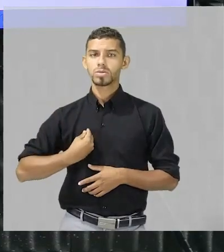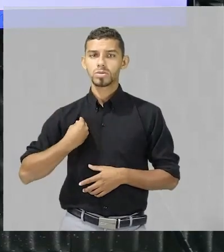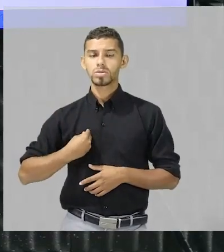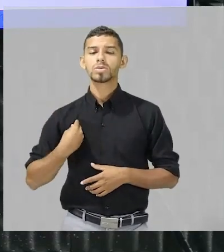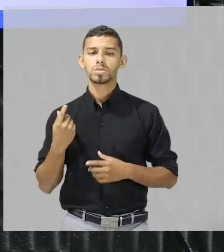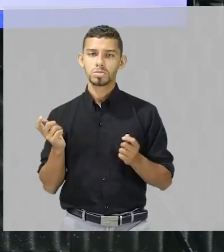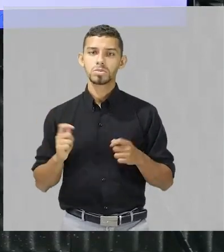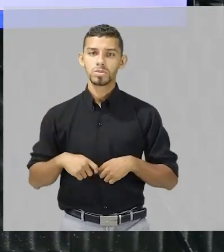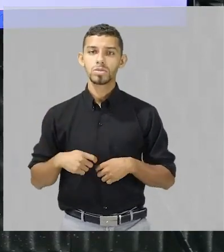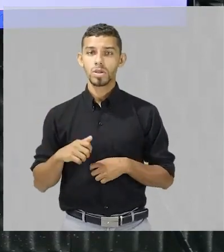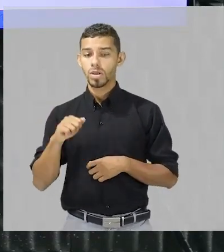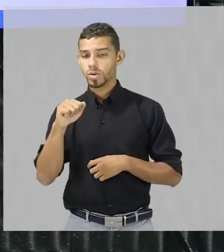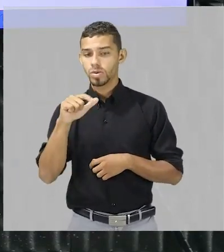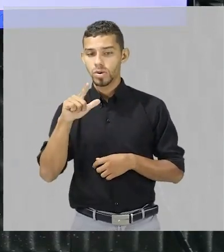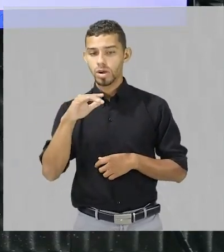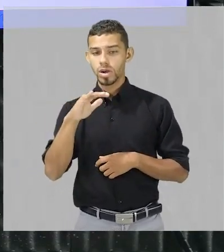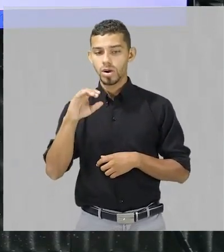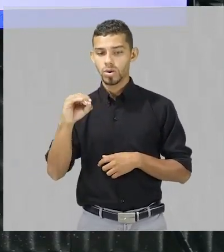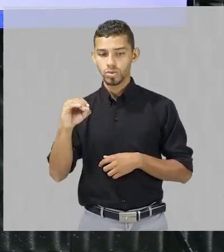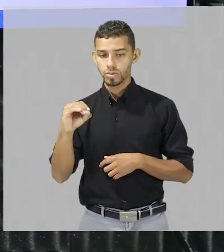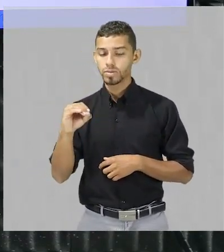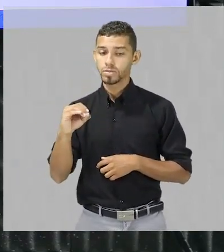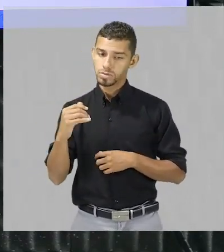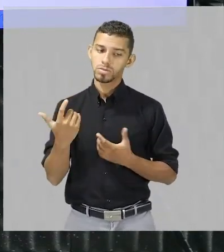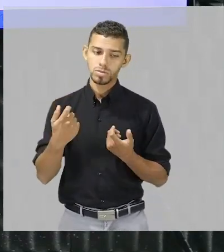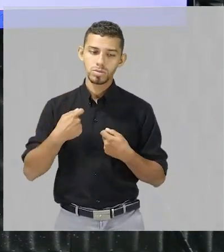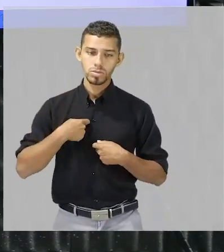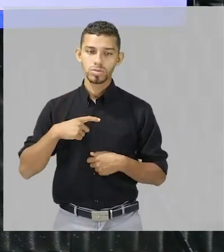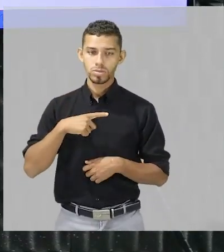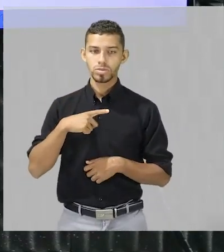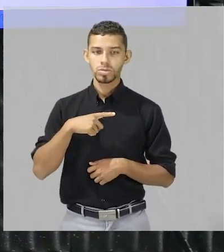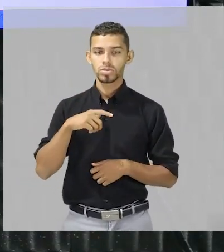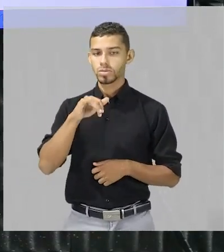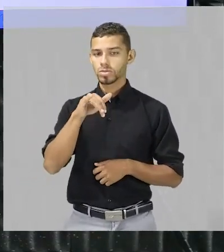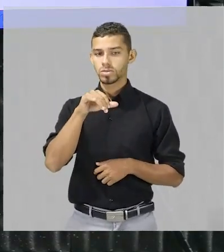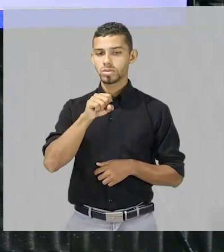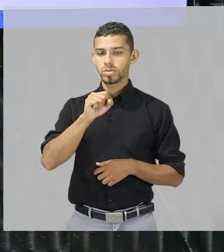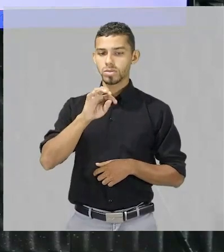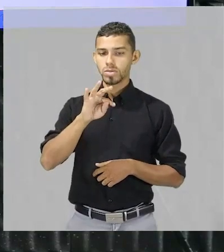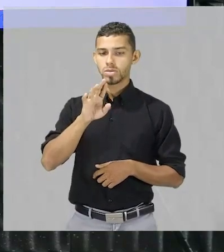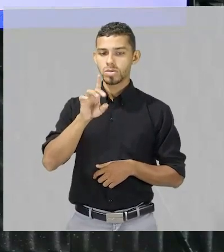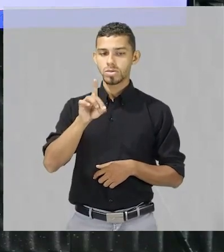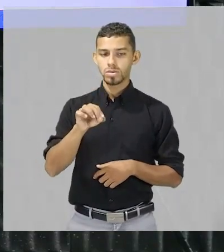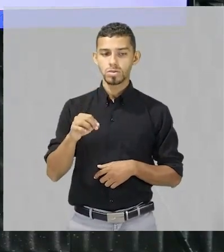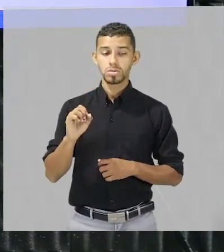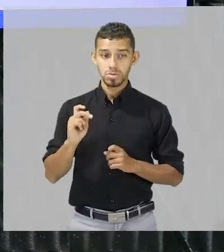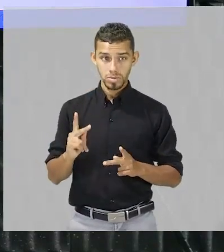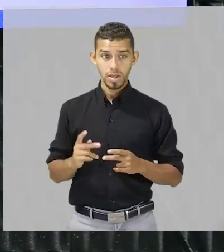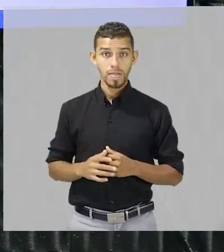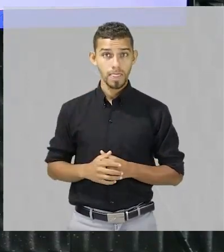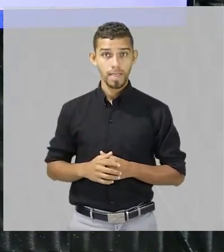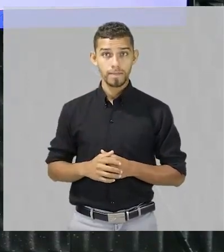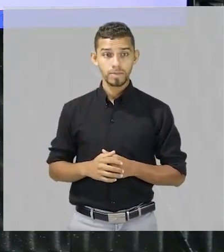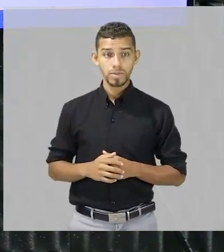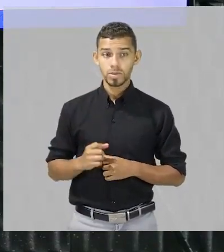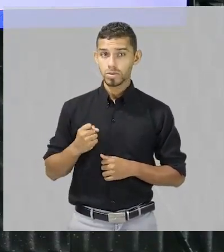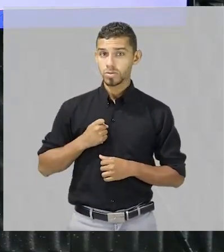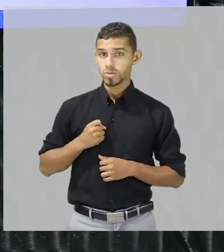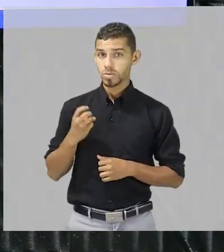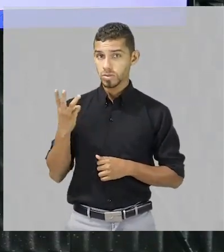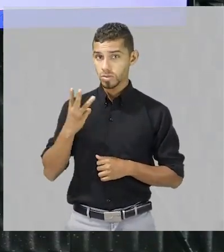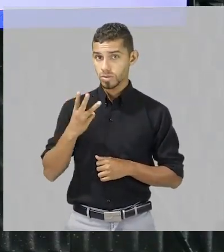álcool, beleza? E ele vai ser insaturado. Show de bola? Questão número